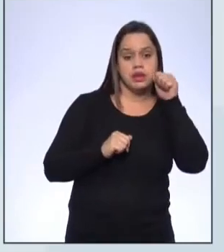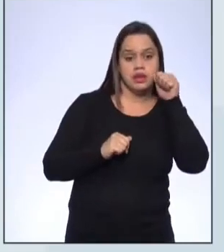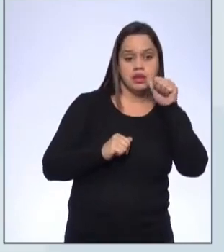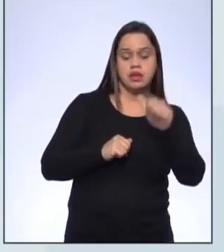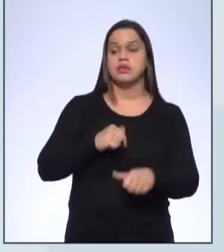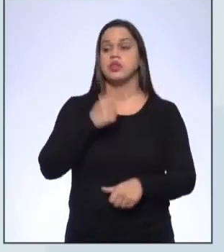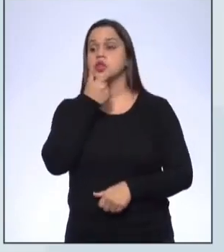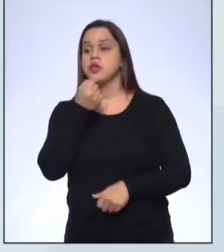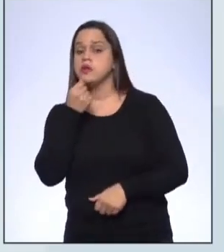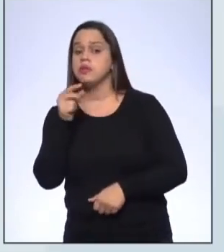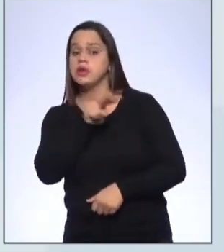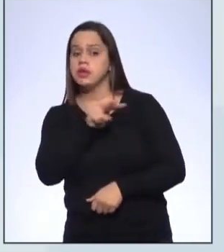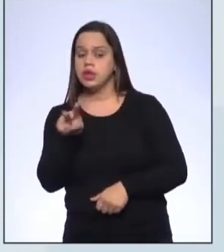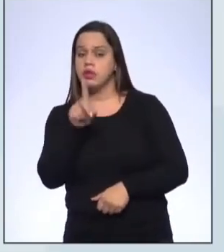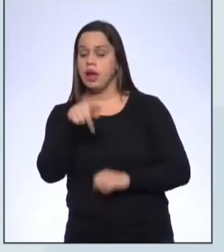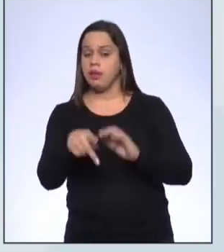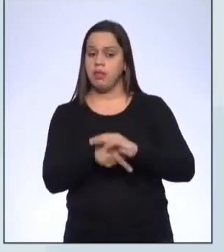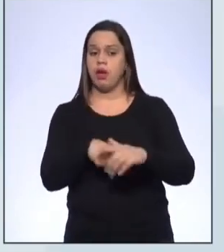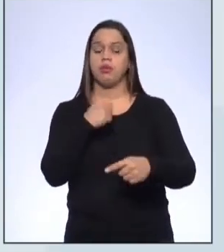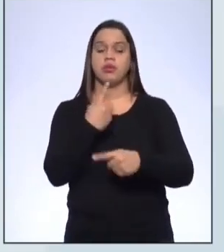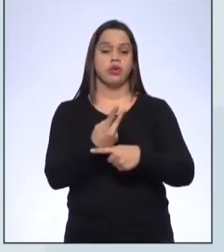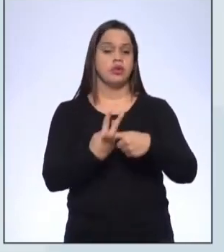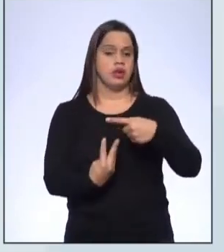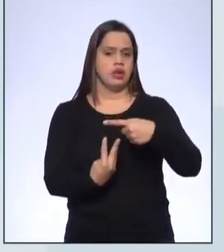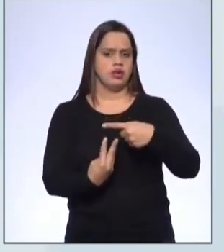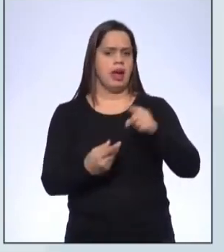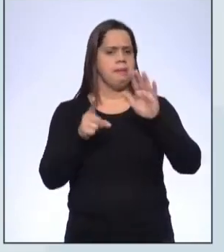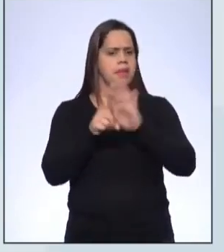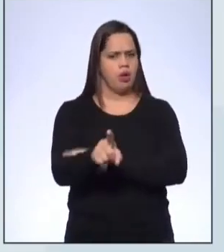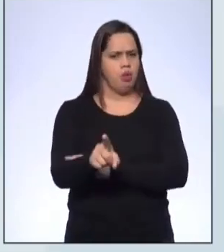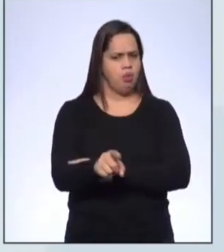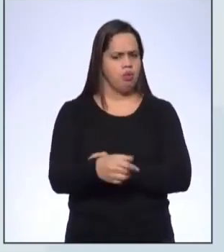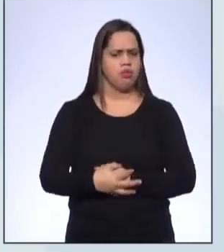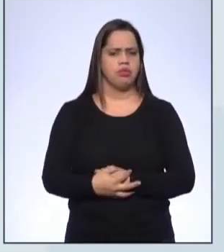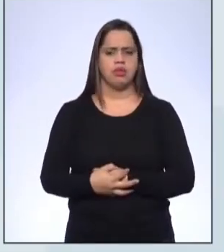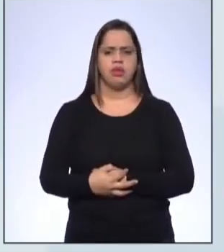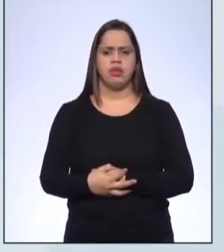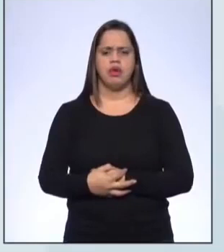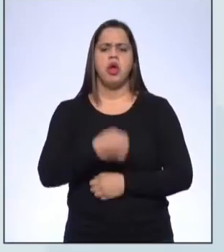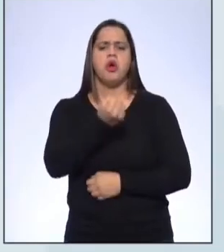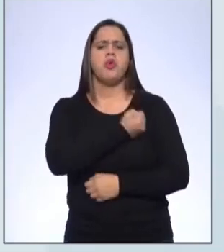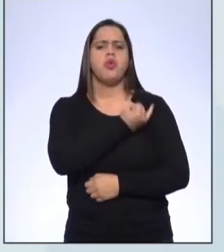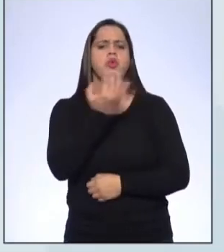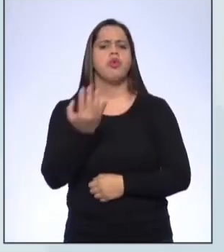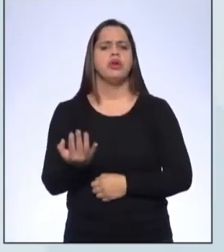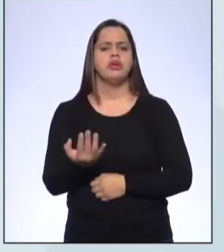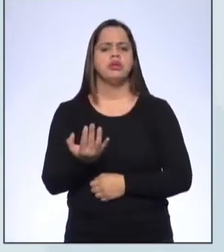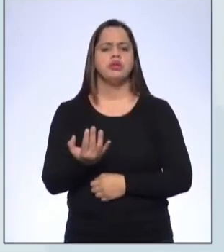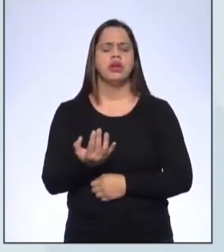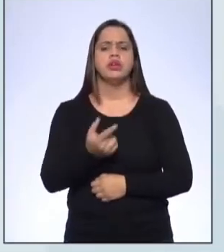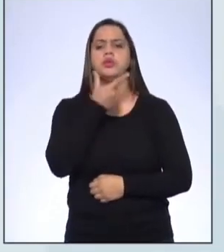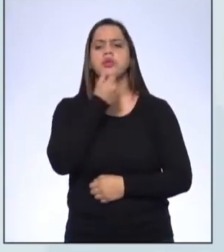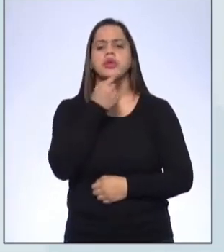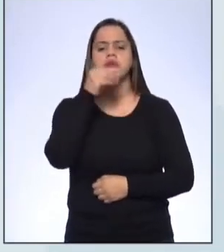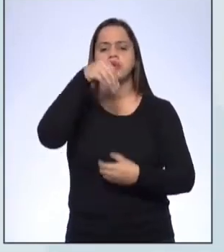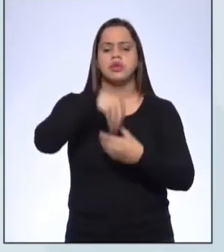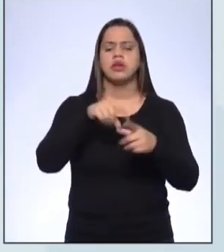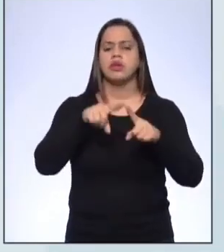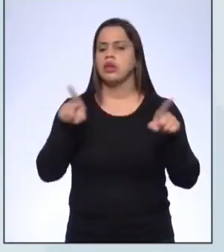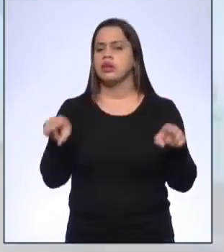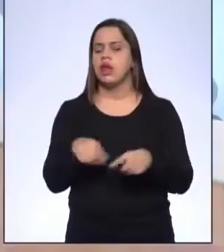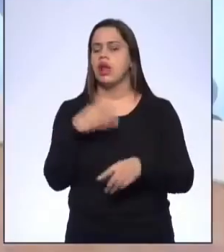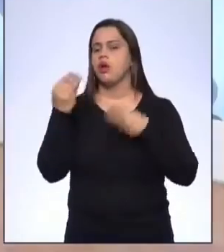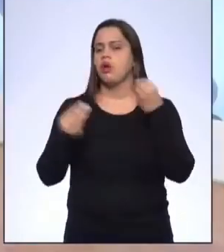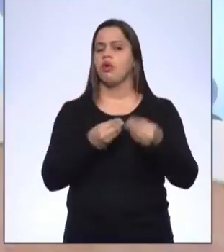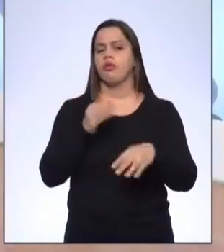é 2/3. Qual o número de meninos dessa sala? E agora, Osmar, como é que a gente faz isso?